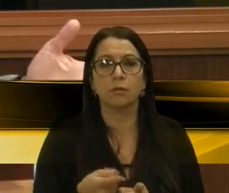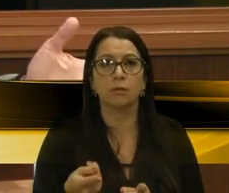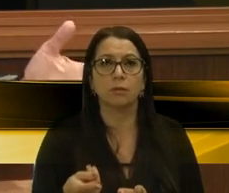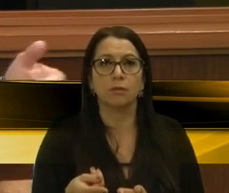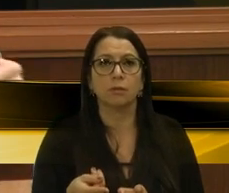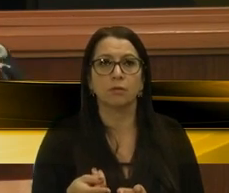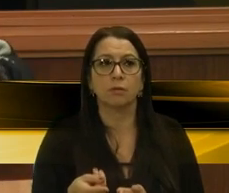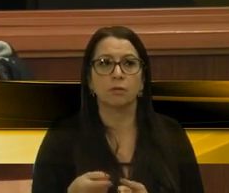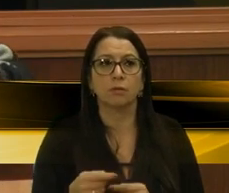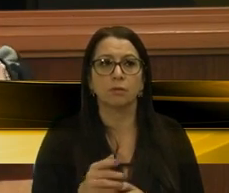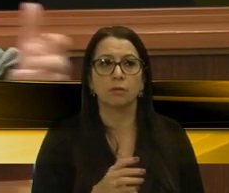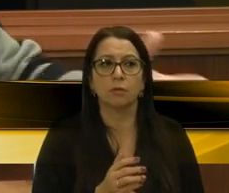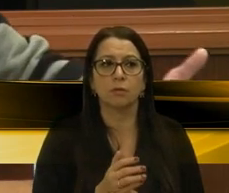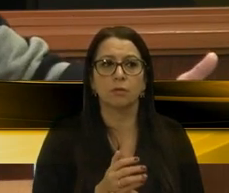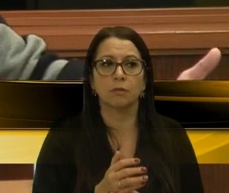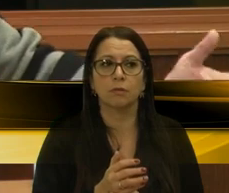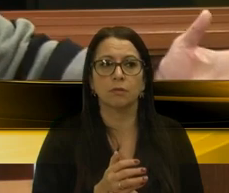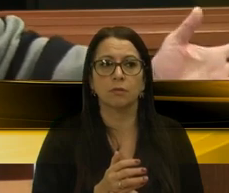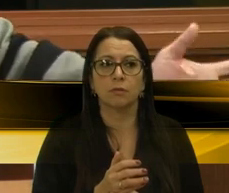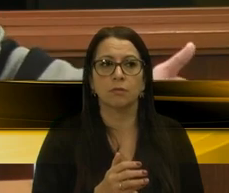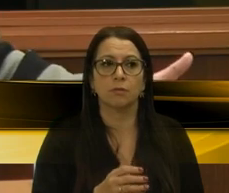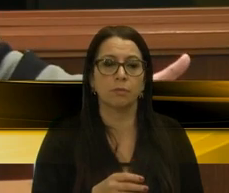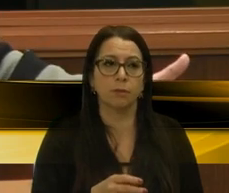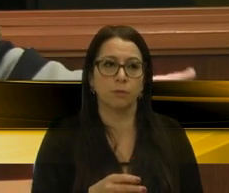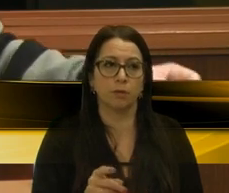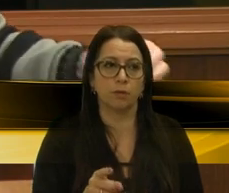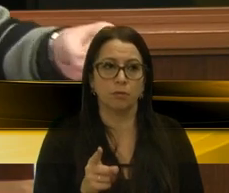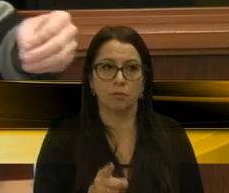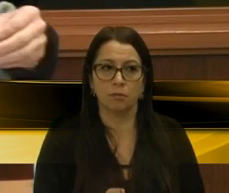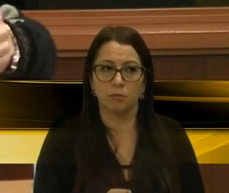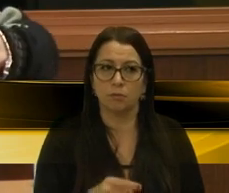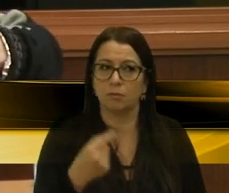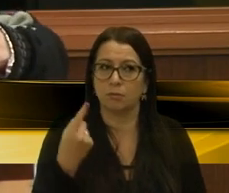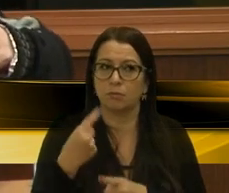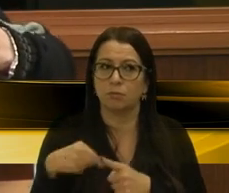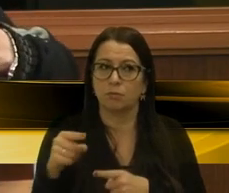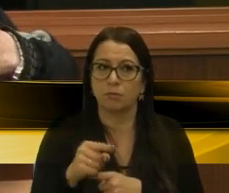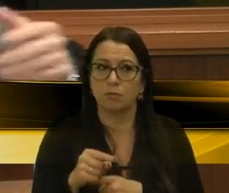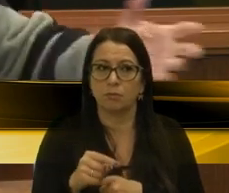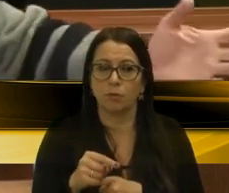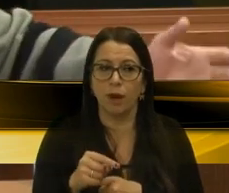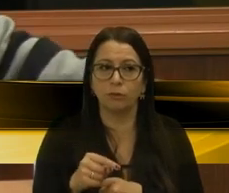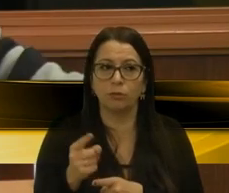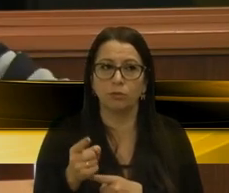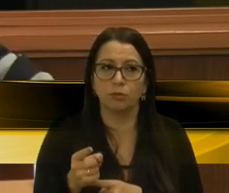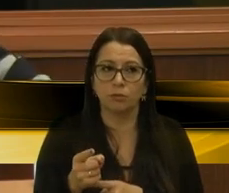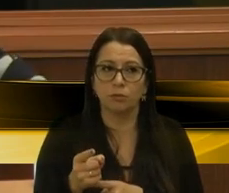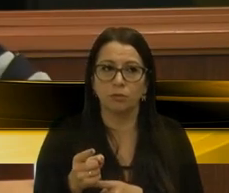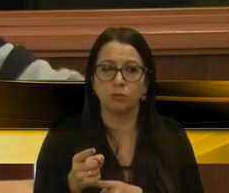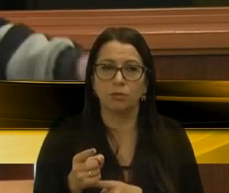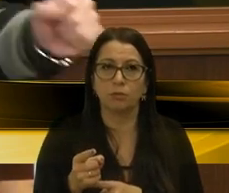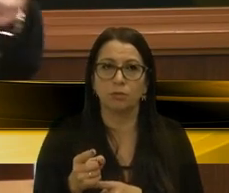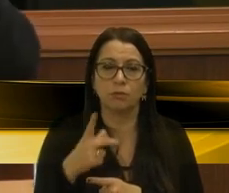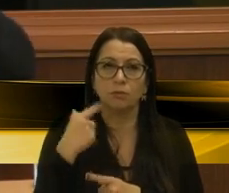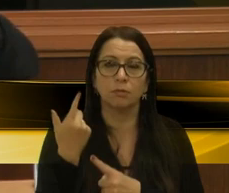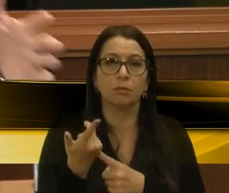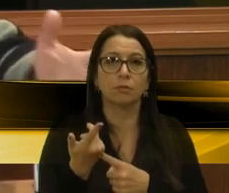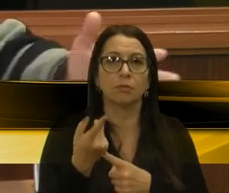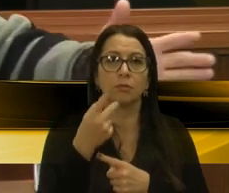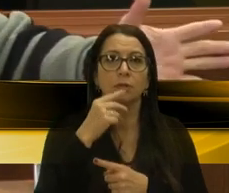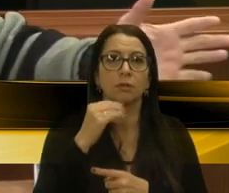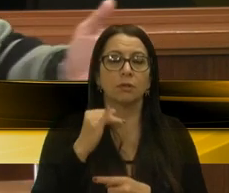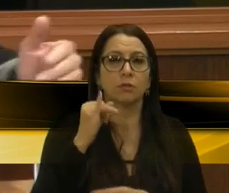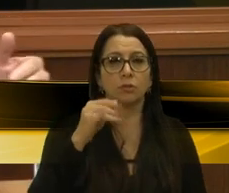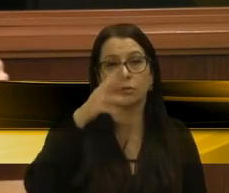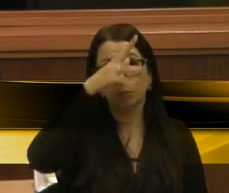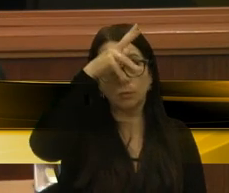palavra é essa, não. Então todo mundo fica cobrando, achando que nós temos indicações de vários cargos aqui dentro, que nós podemos indicar na